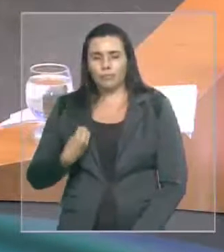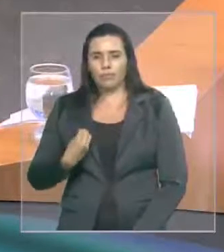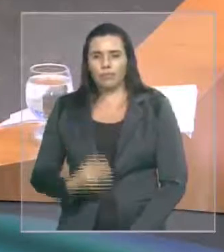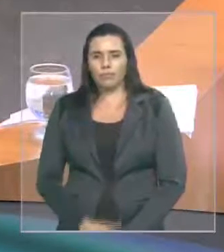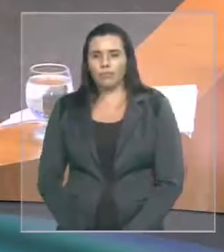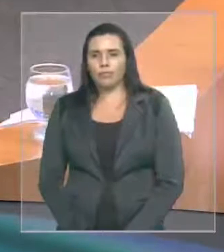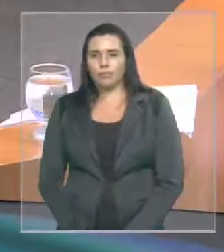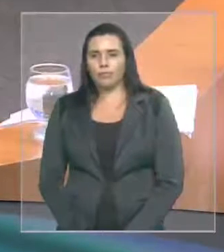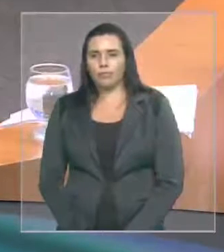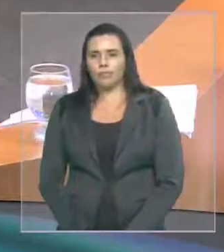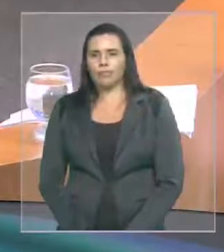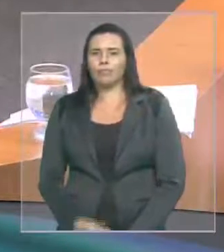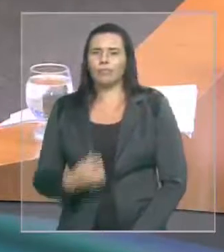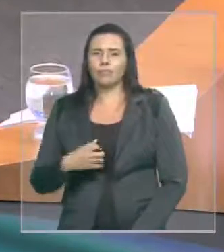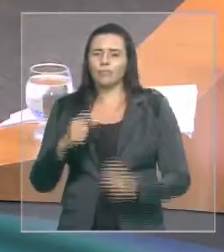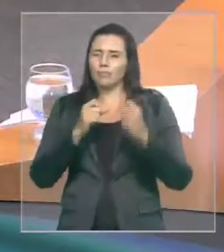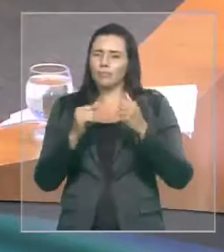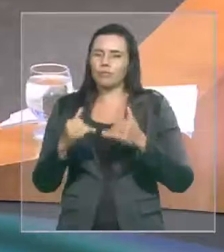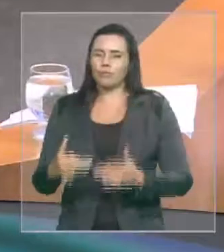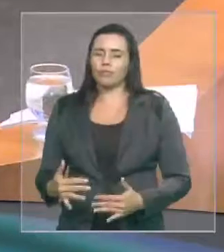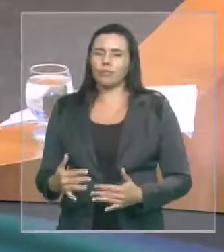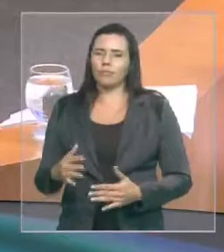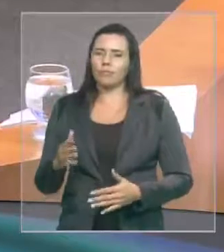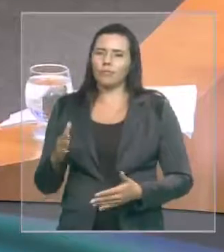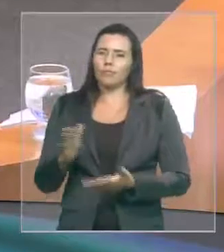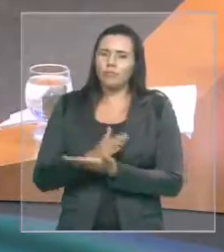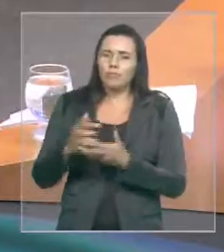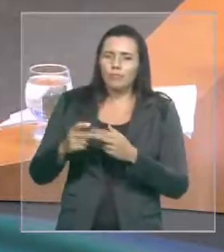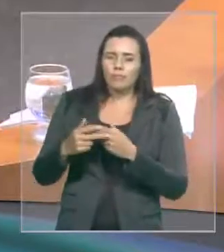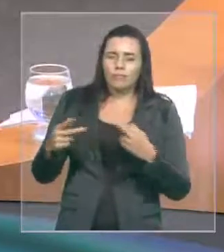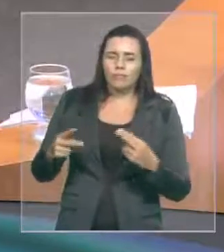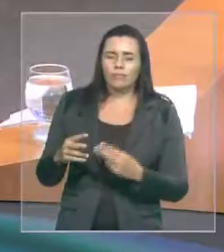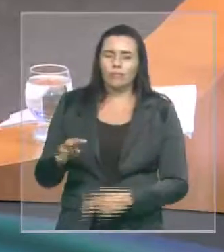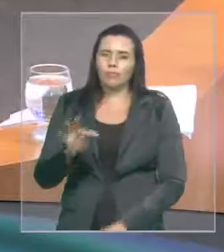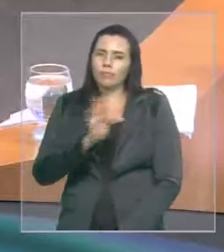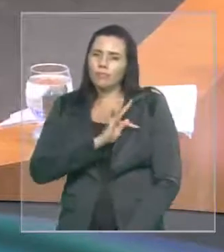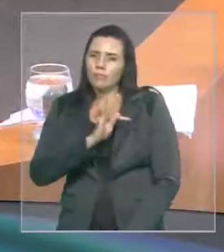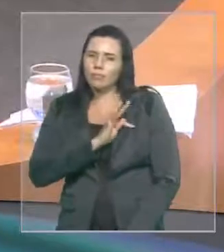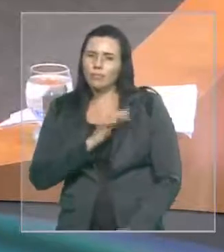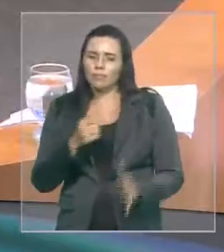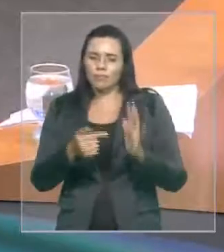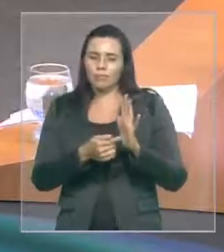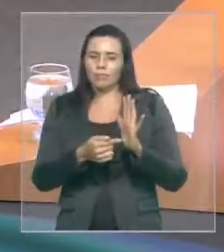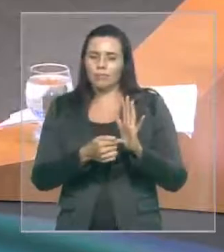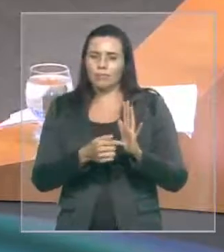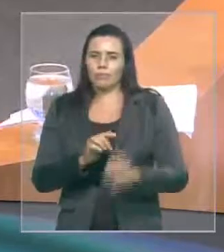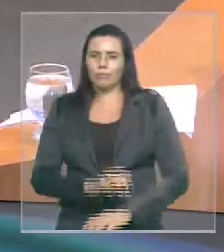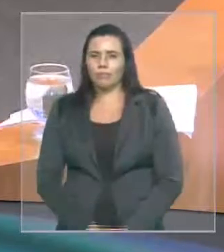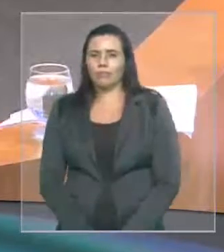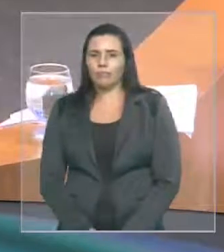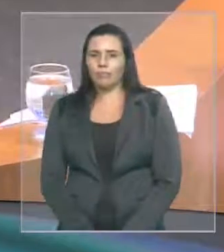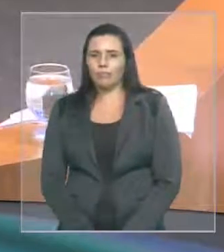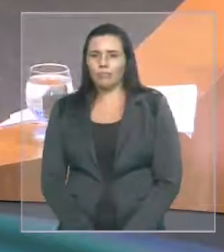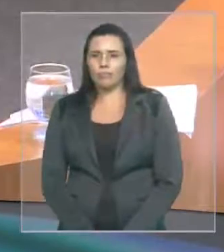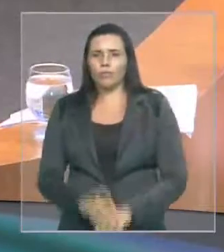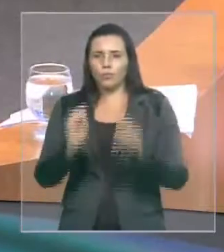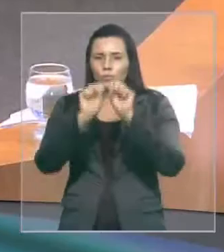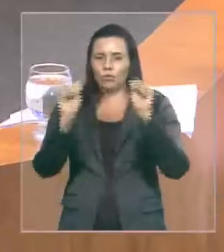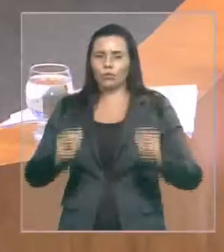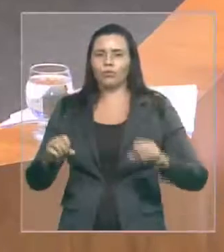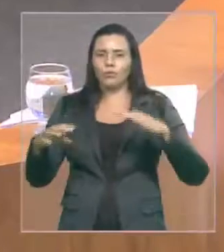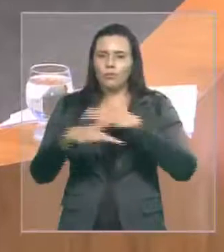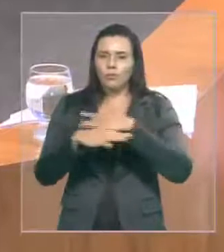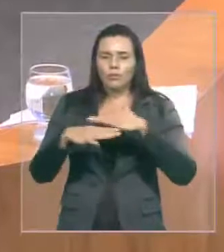ou menos técnico sobre a licitação de transporte. A configuração atual do sistema de